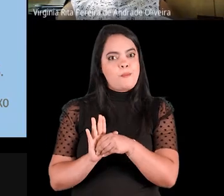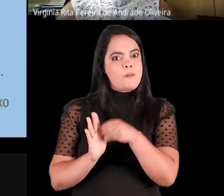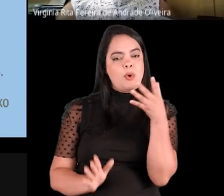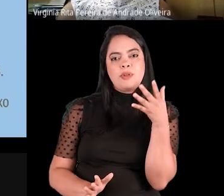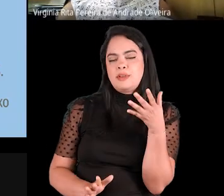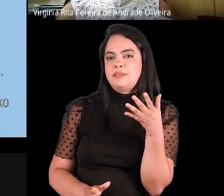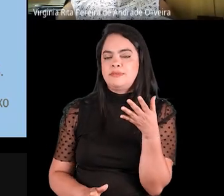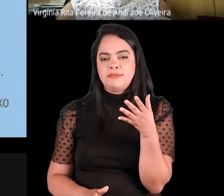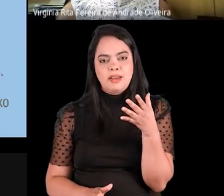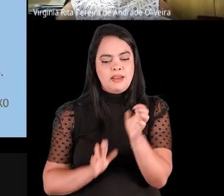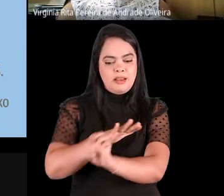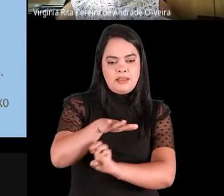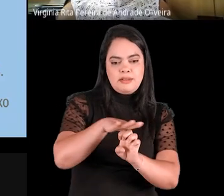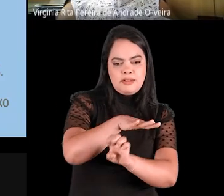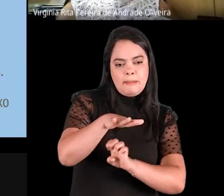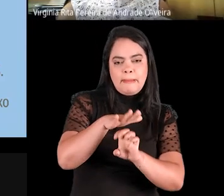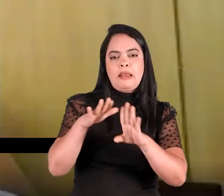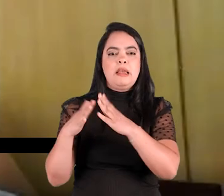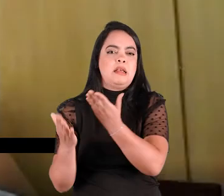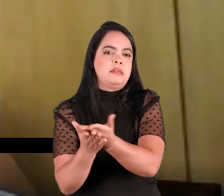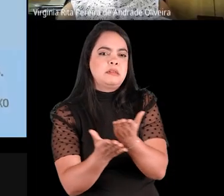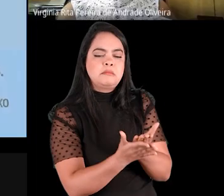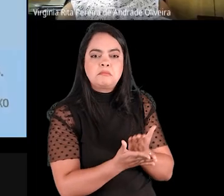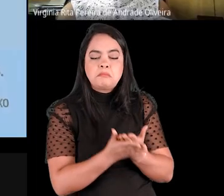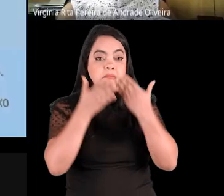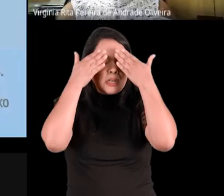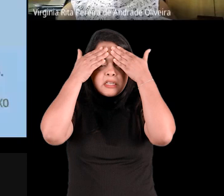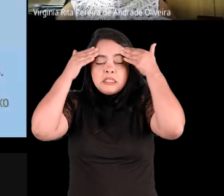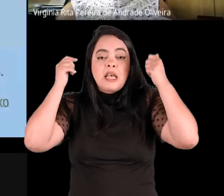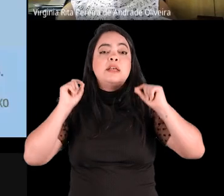muitas empresas e até muitas escolas, né, esqueceram